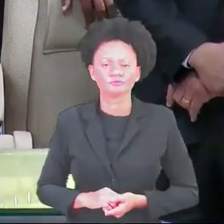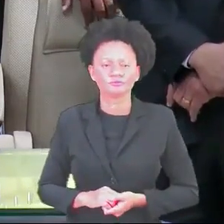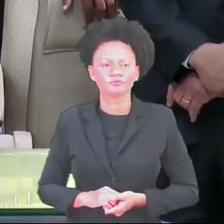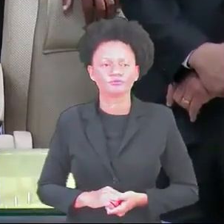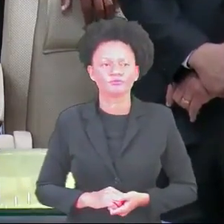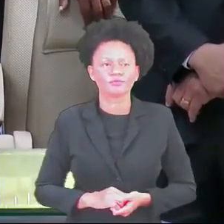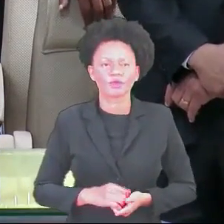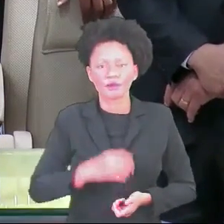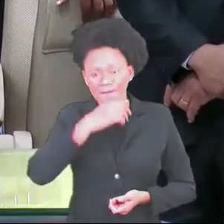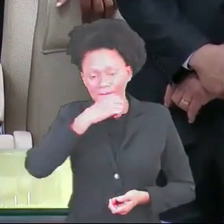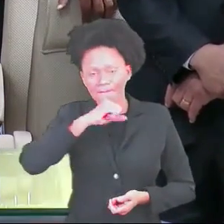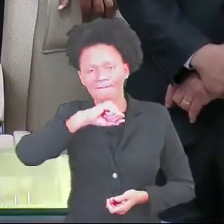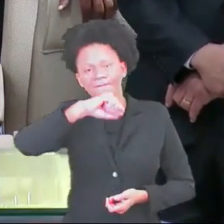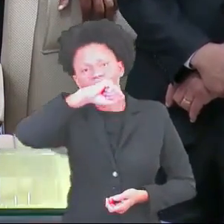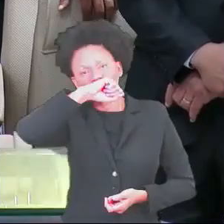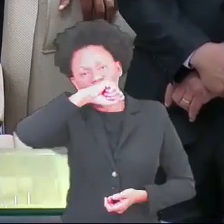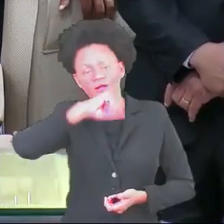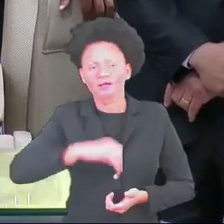um pai.